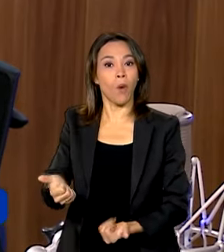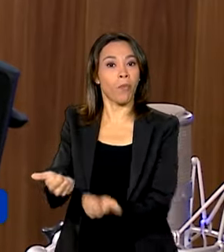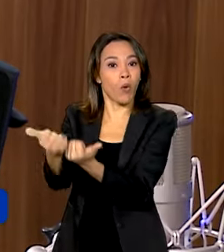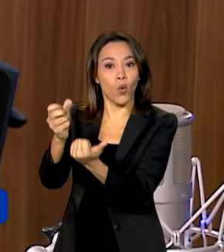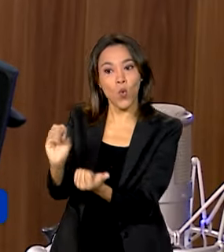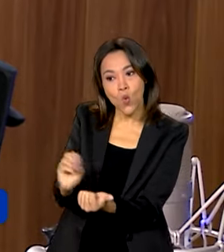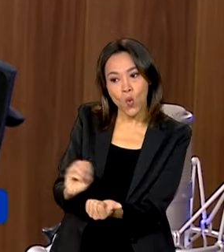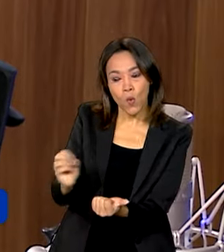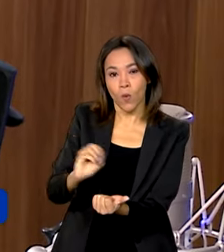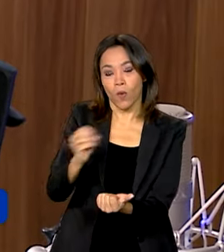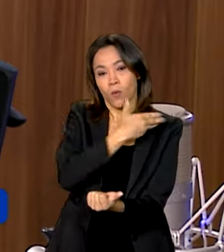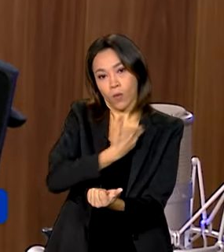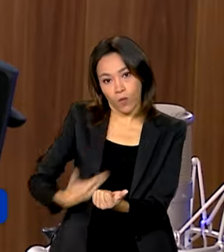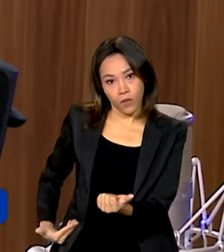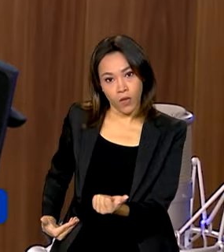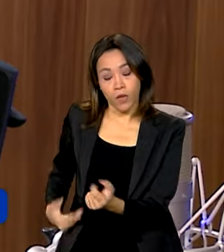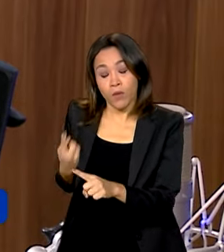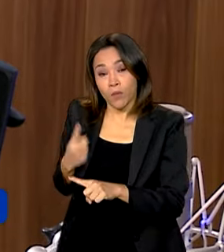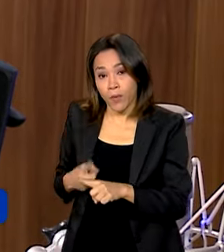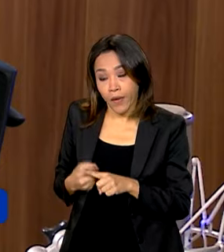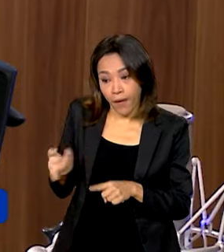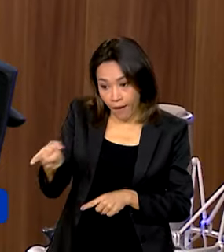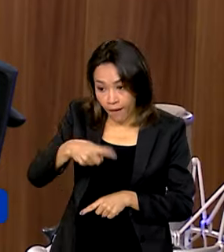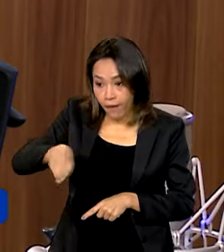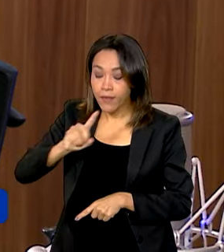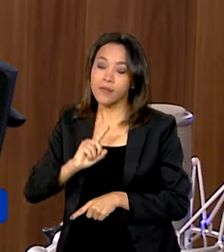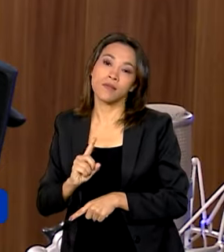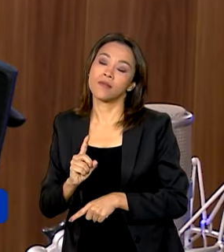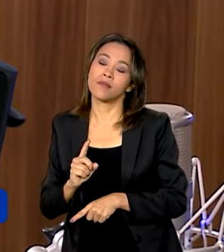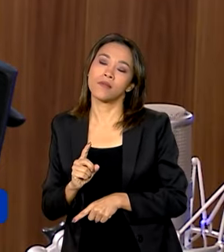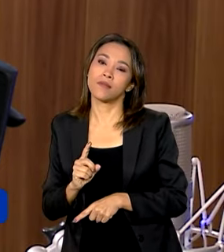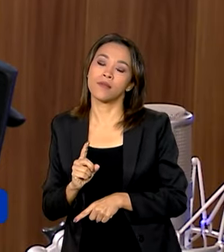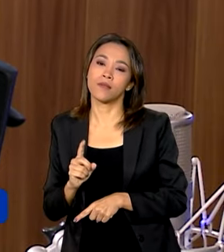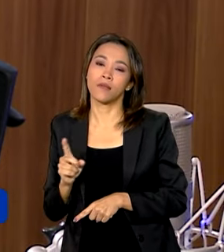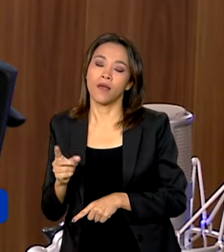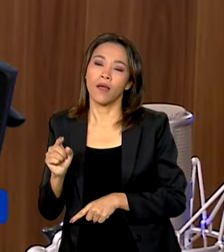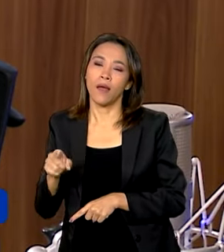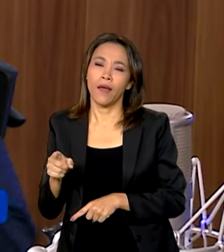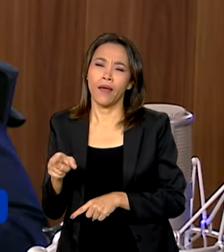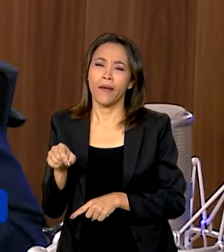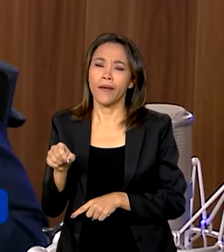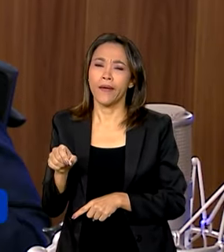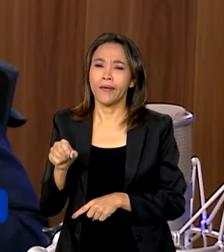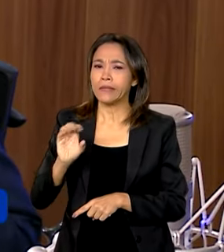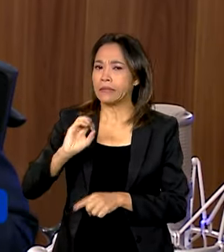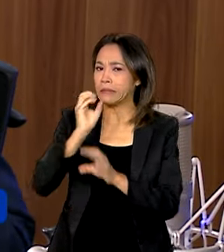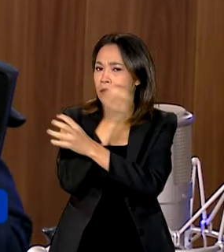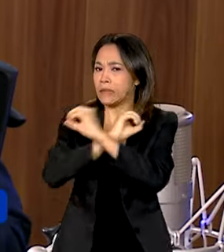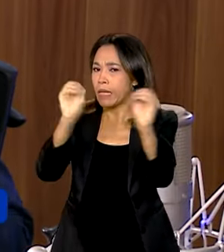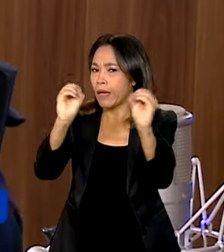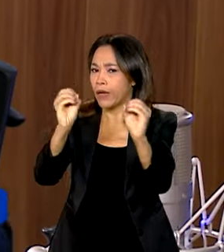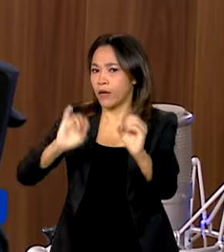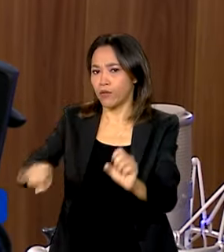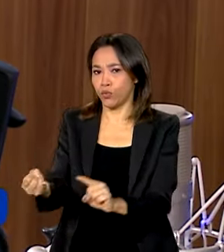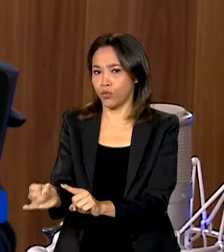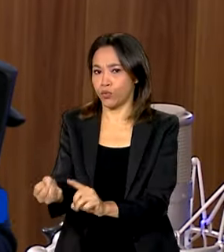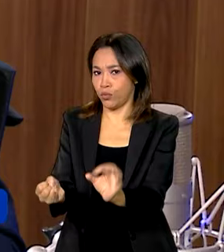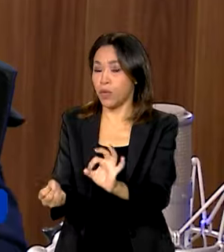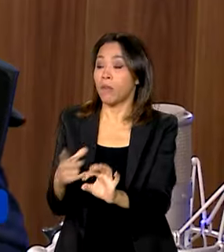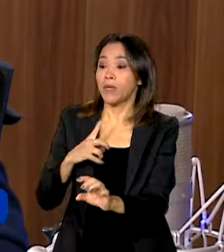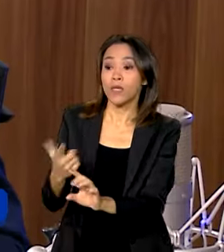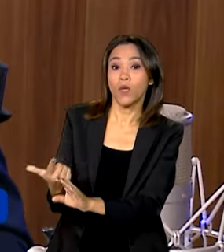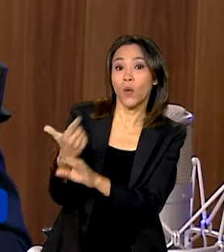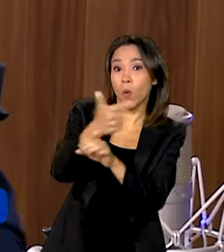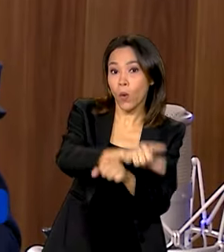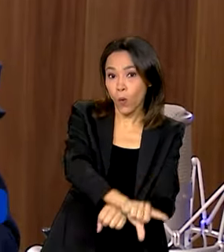esta medida porque ela se ela trata de impacto inclusive zero de de juros certo mas tem outras políticas